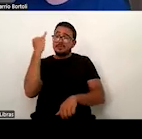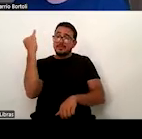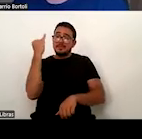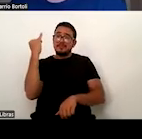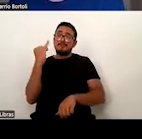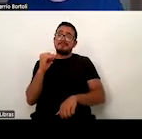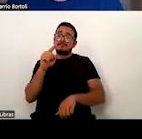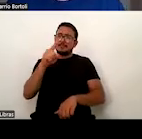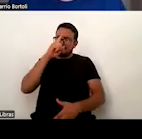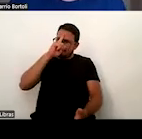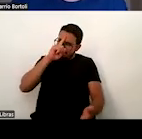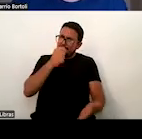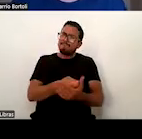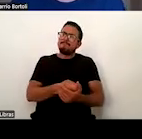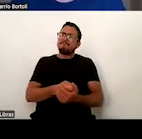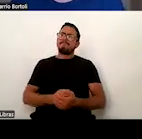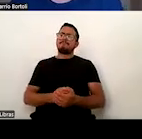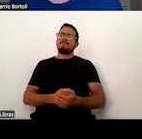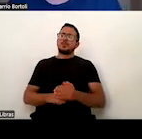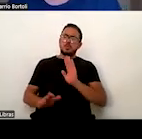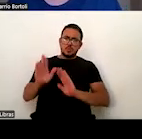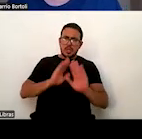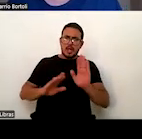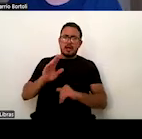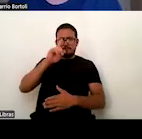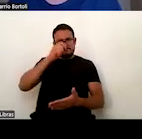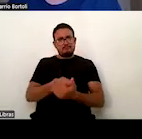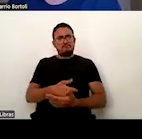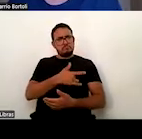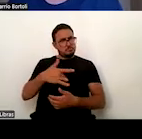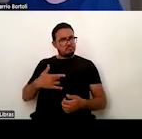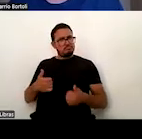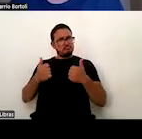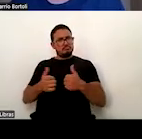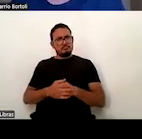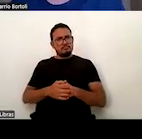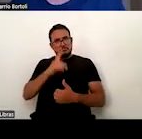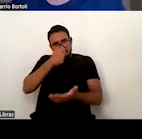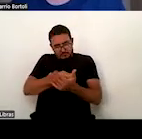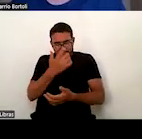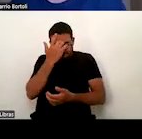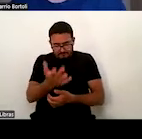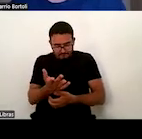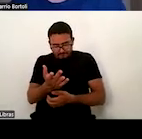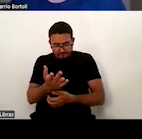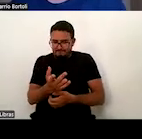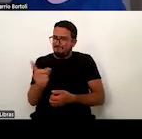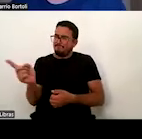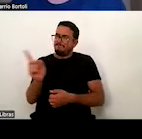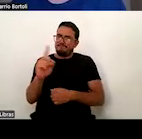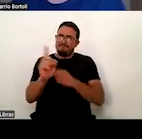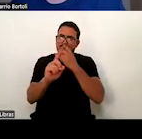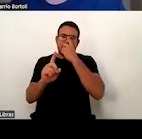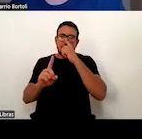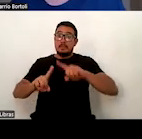escolha, tá? Não estou dizendo que a escolha é uma escolha fácil, a gente sabe que não é, mas isso depende da gente. Então, se a gente